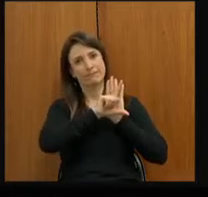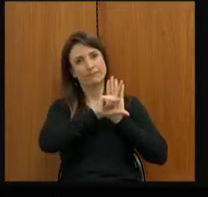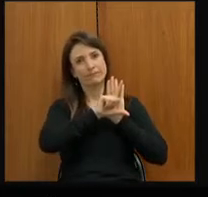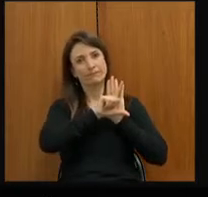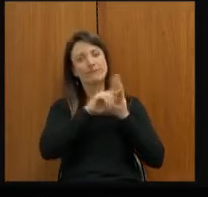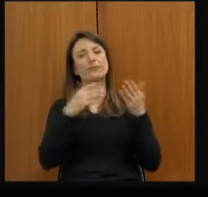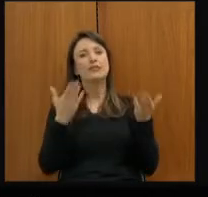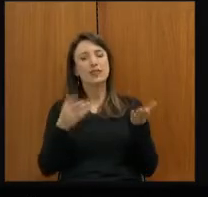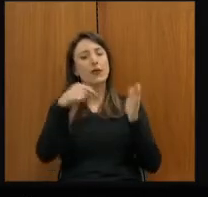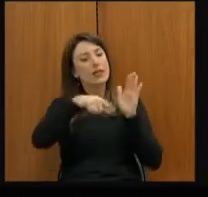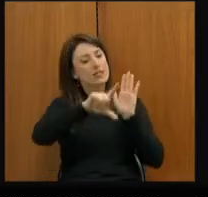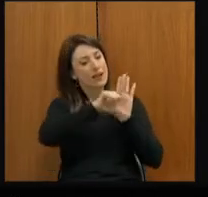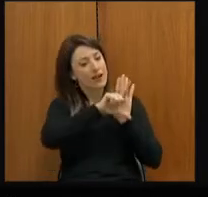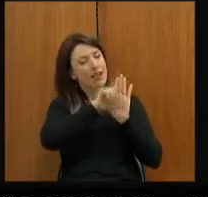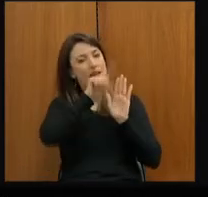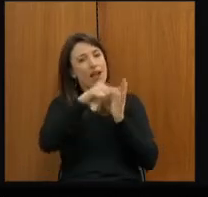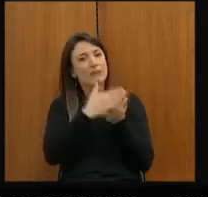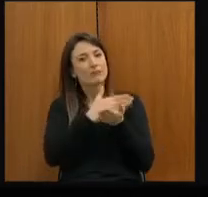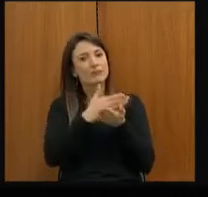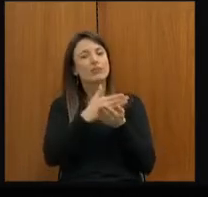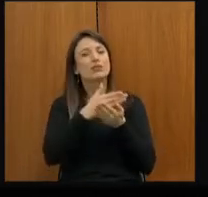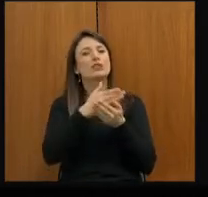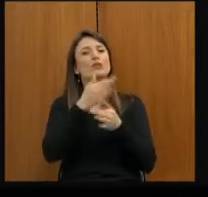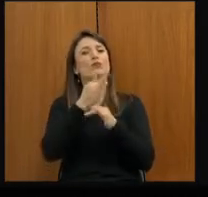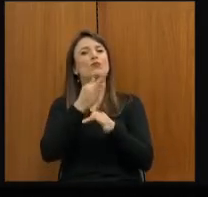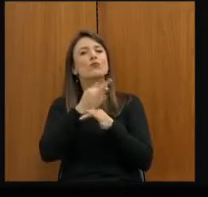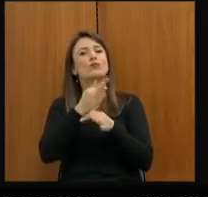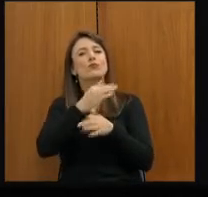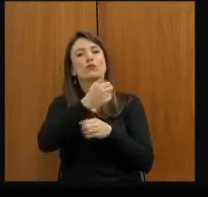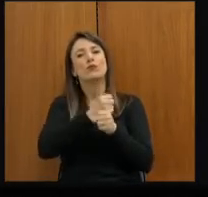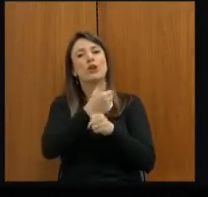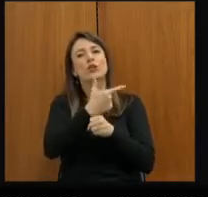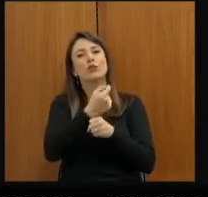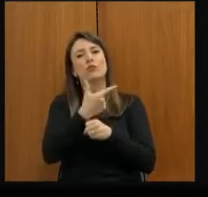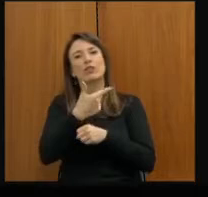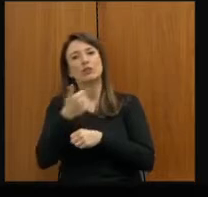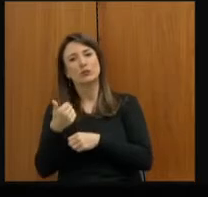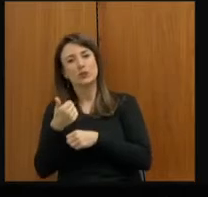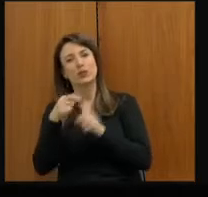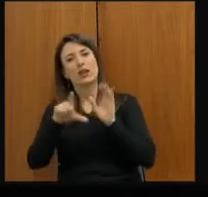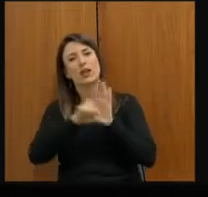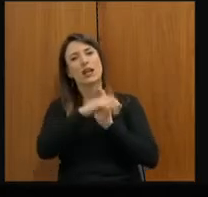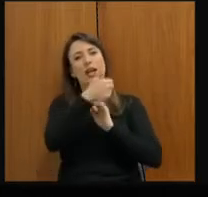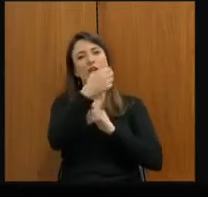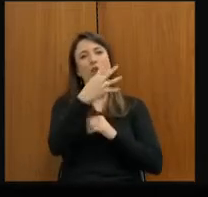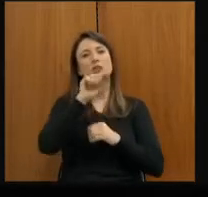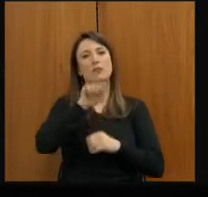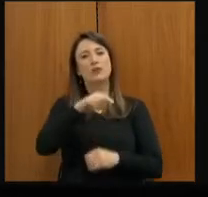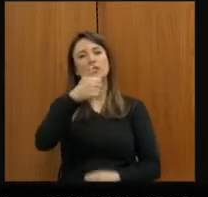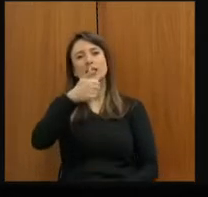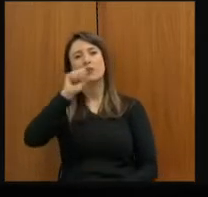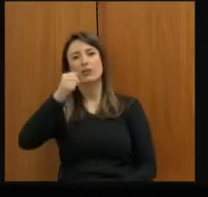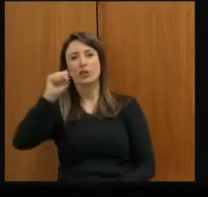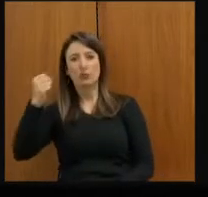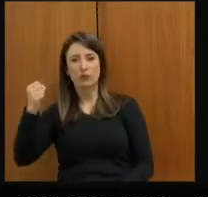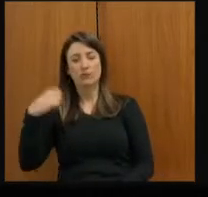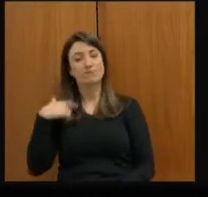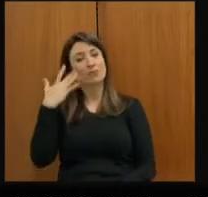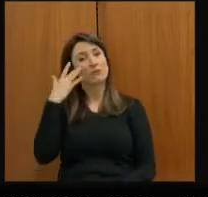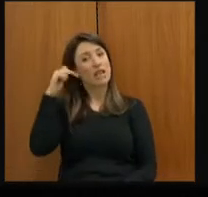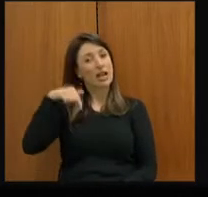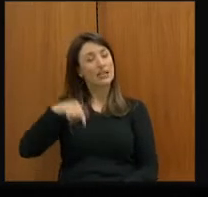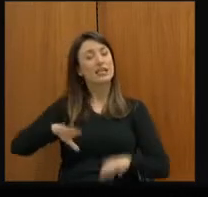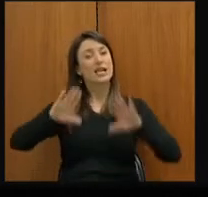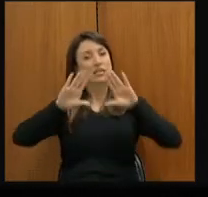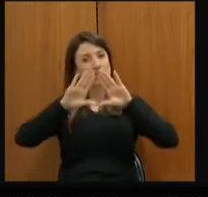agora de julho de dois mil e 21 lei 14.188 que eu acho também eu não sei se a assembleia já